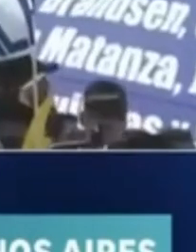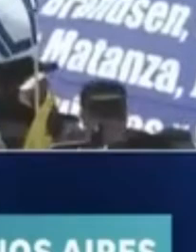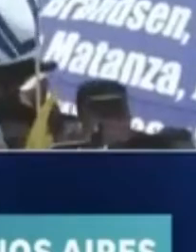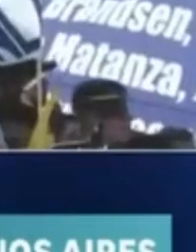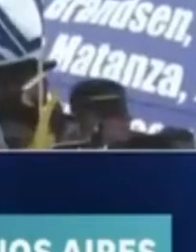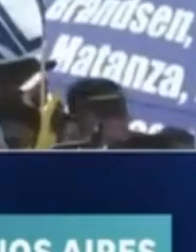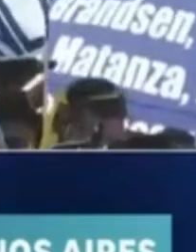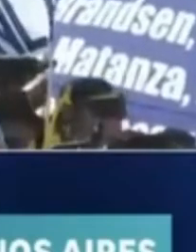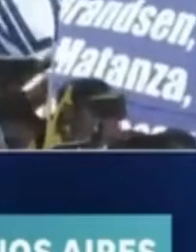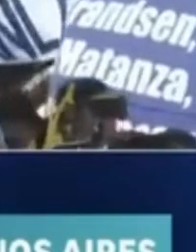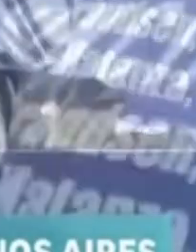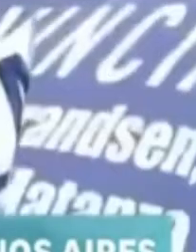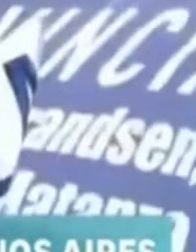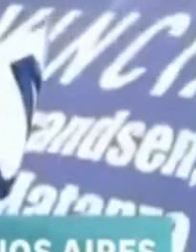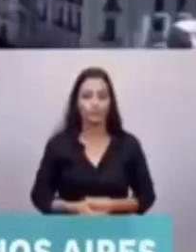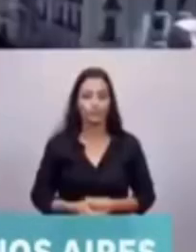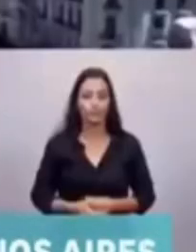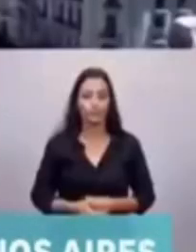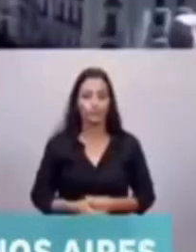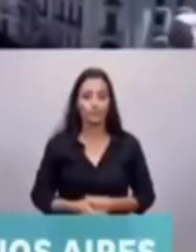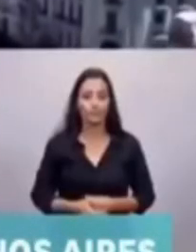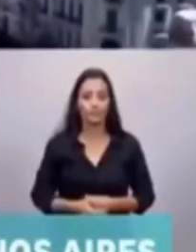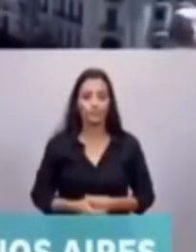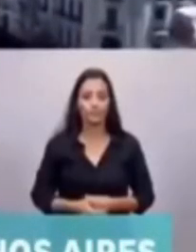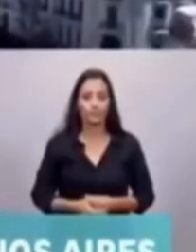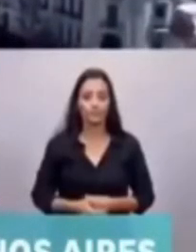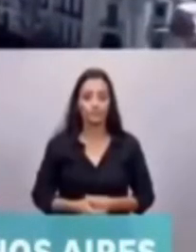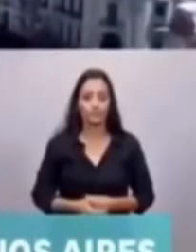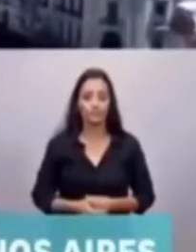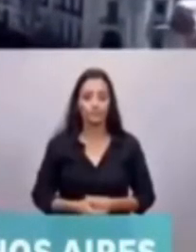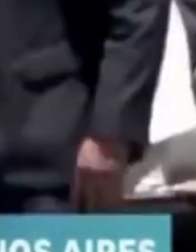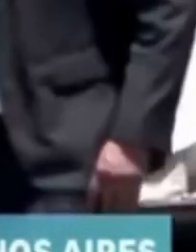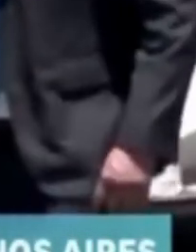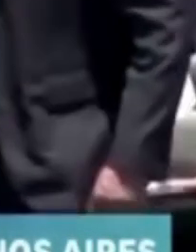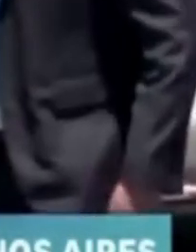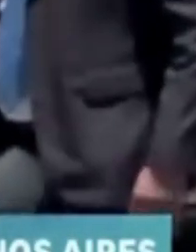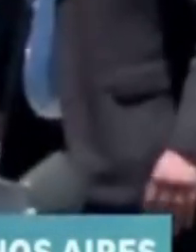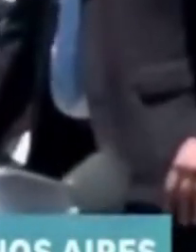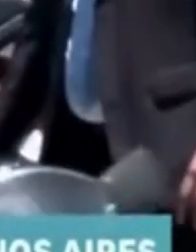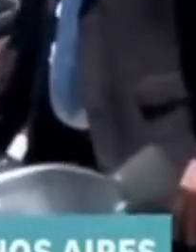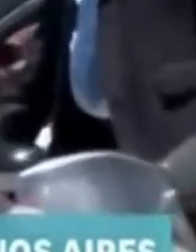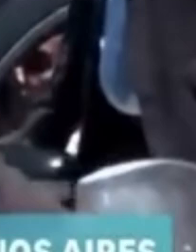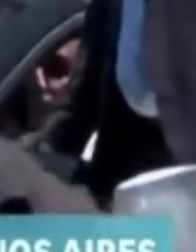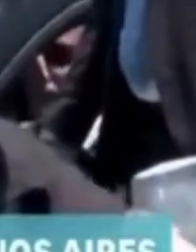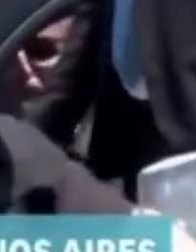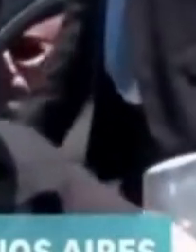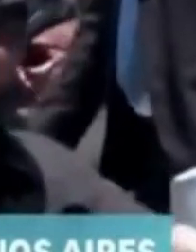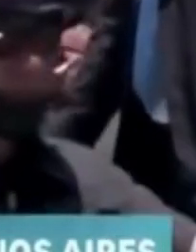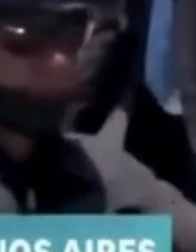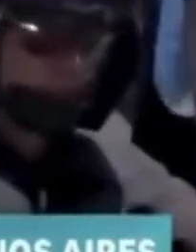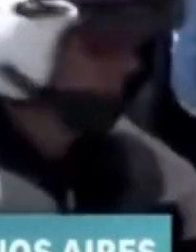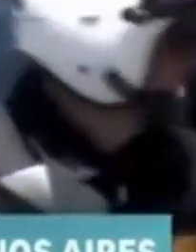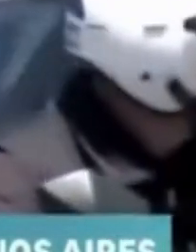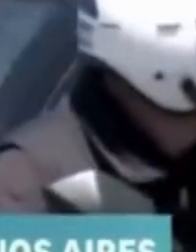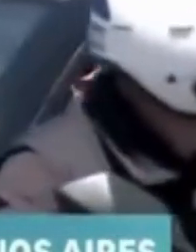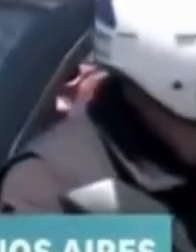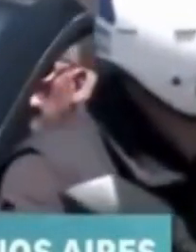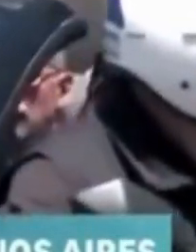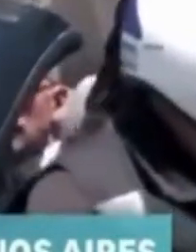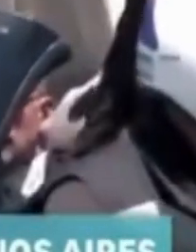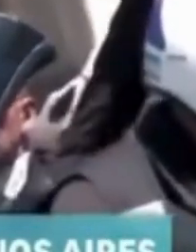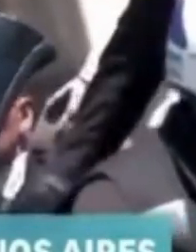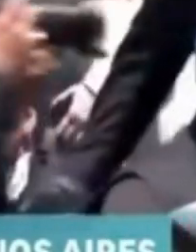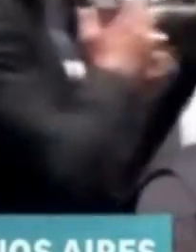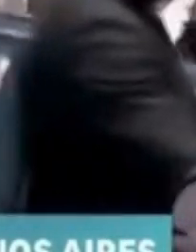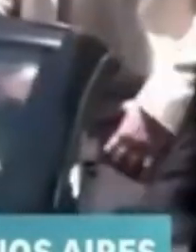essa é uma característica muito forte da da da própria cultura política Argentina né aí das ruas a tomar das ruas